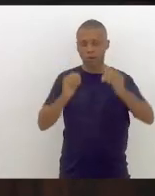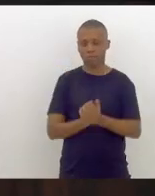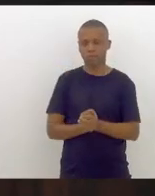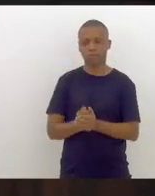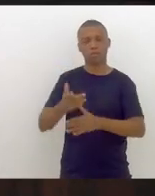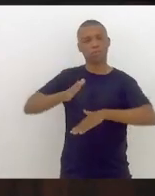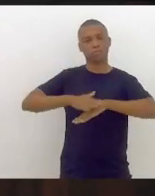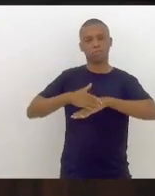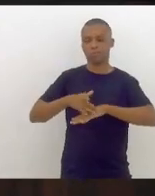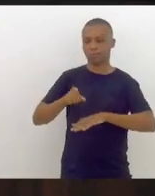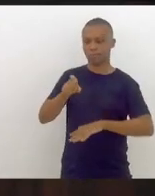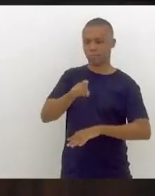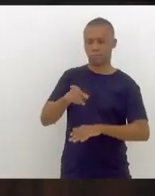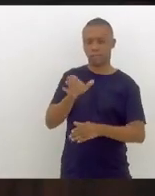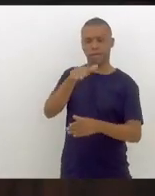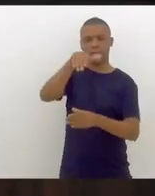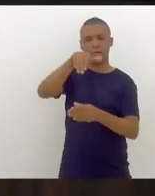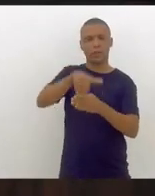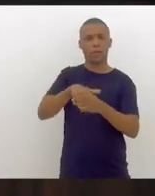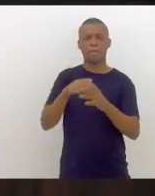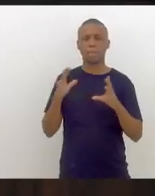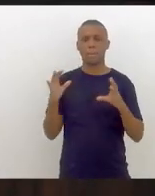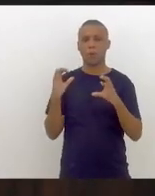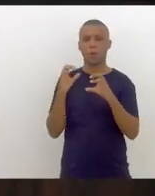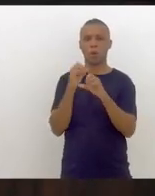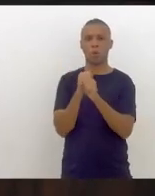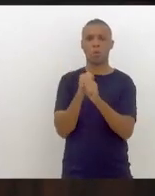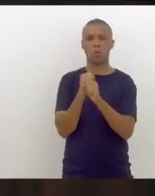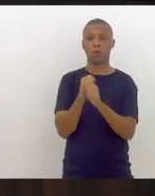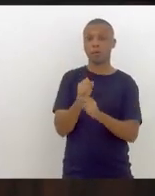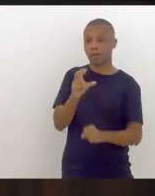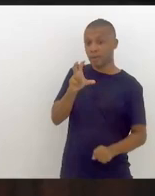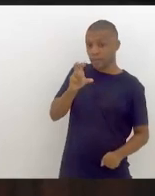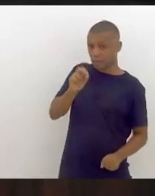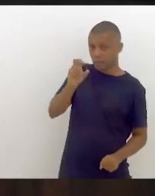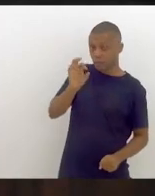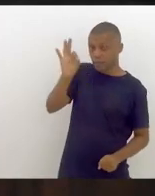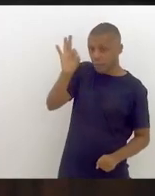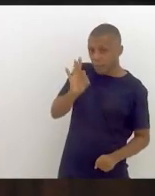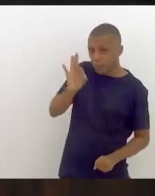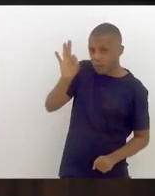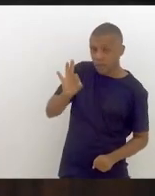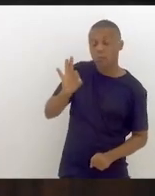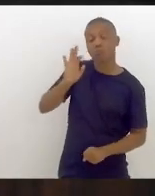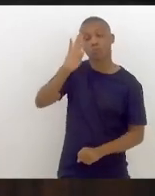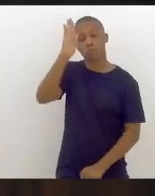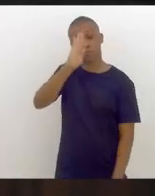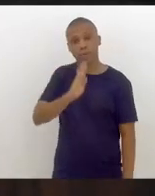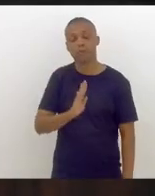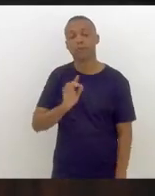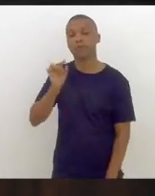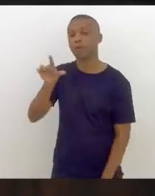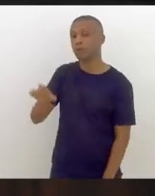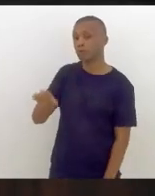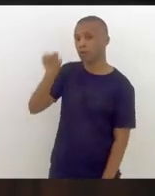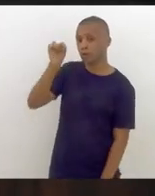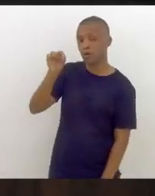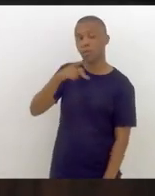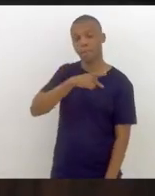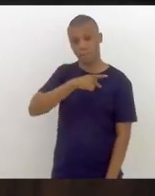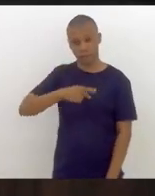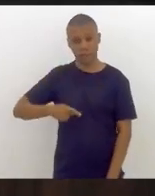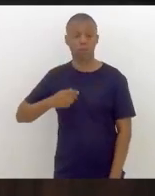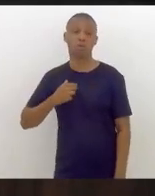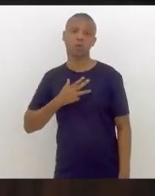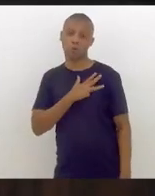uma votação acirrada metade do país escolheu o presidente é agora atual